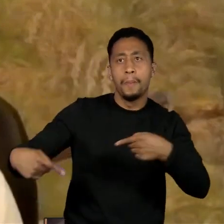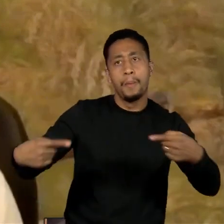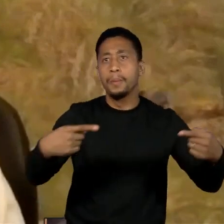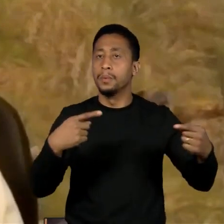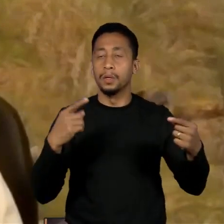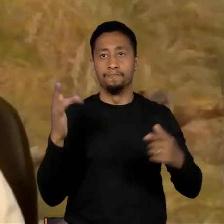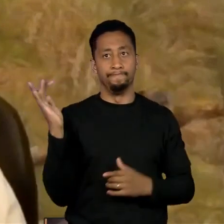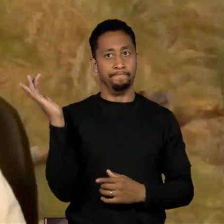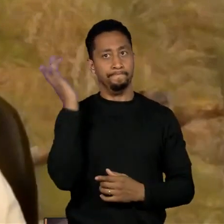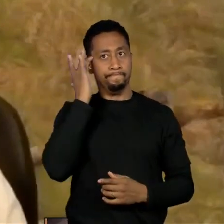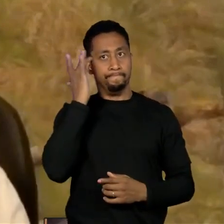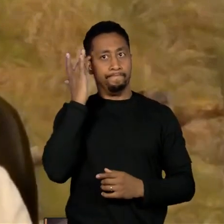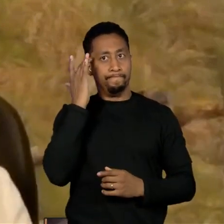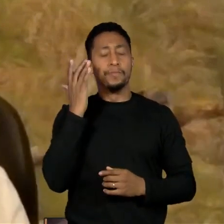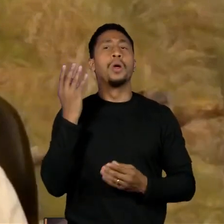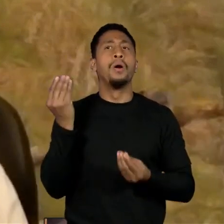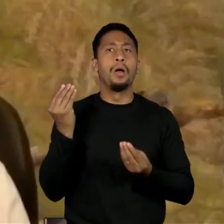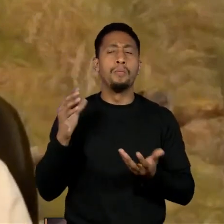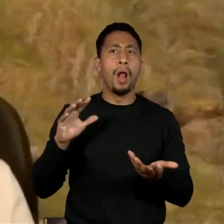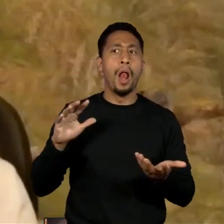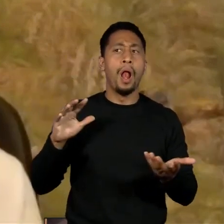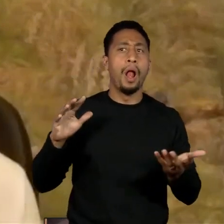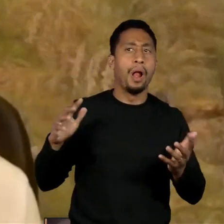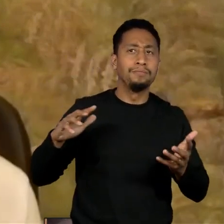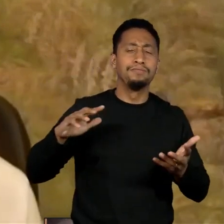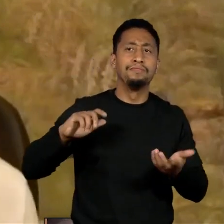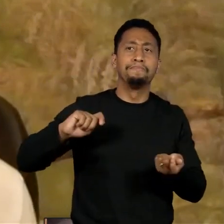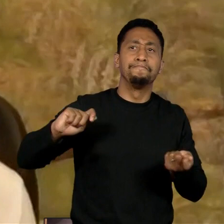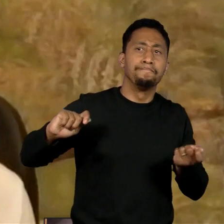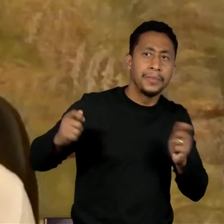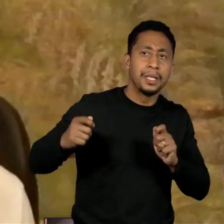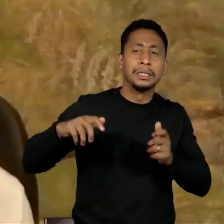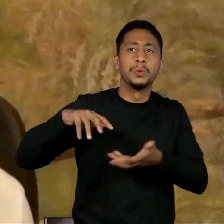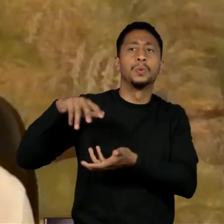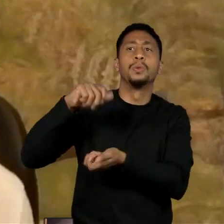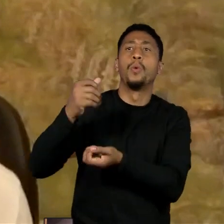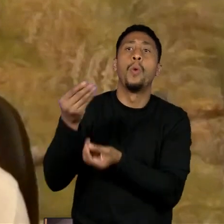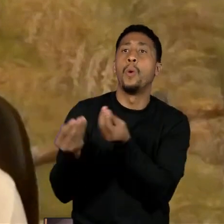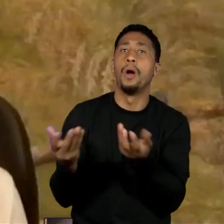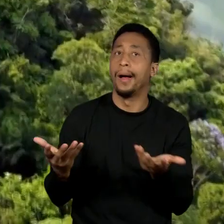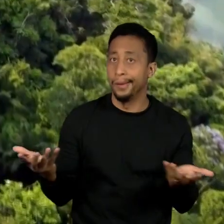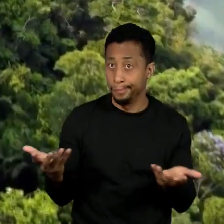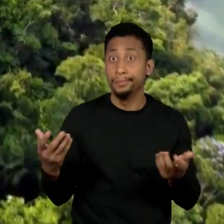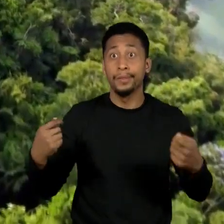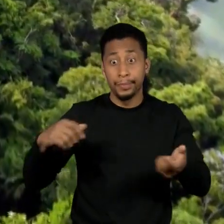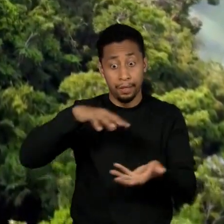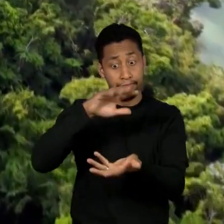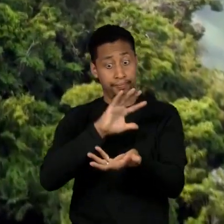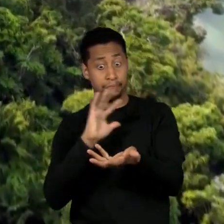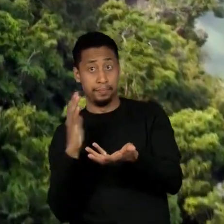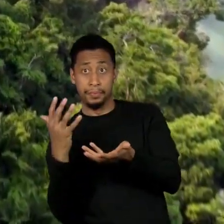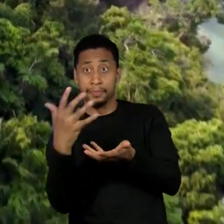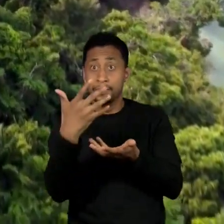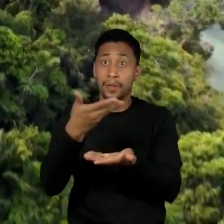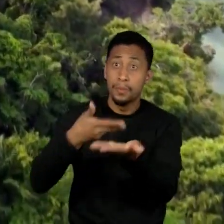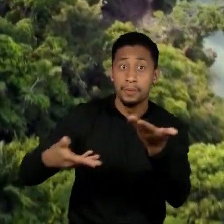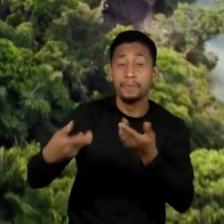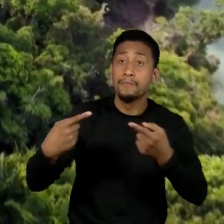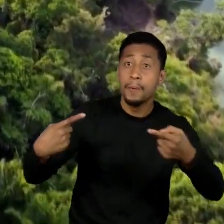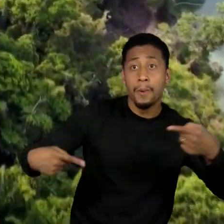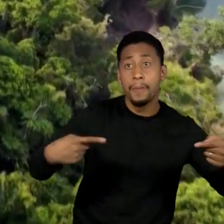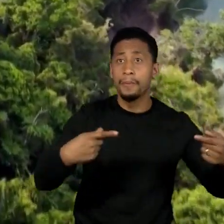transição necessária de combustíveis fósseis, mas tem que ser uma discussão global.